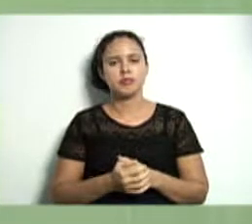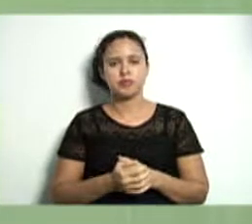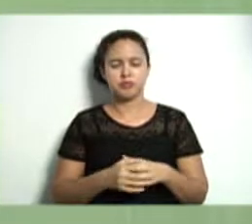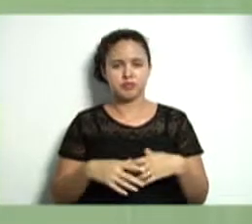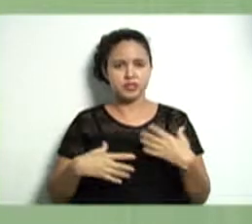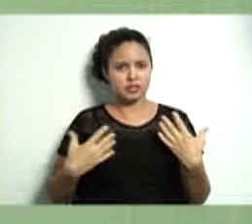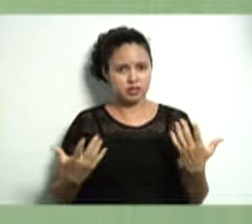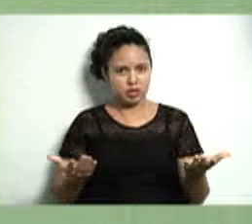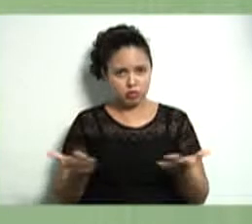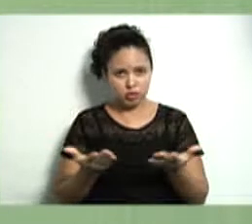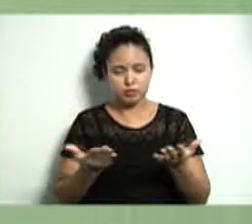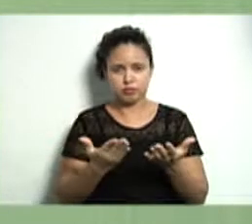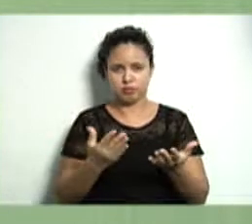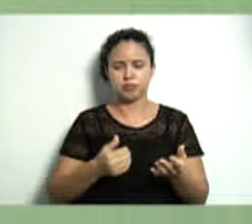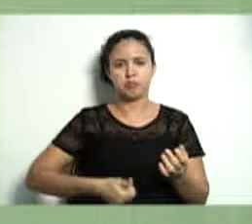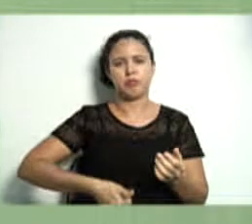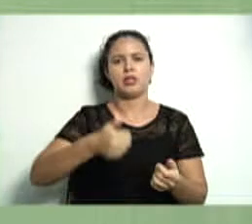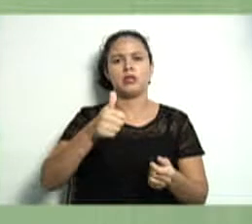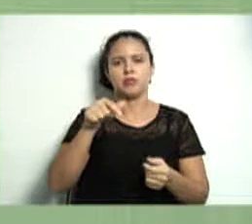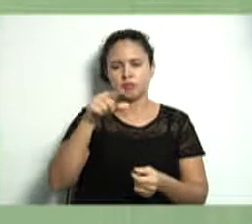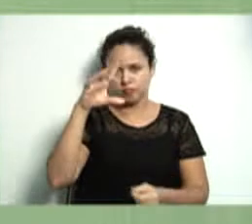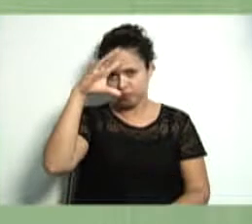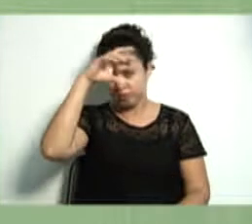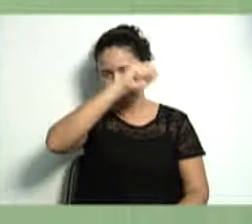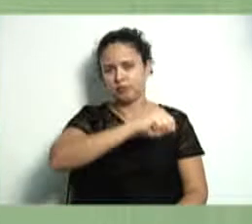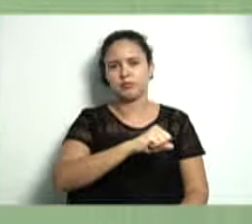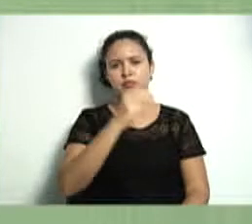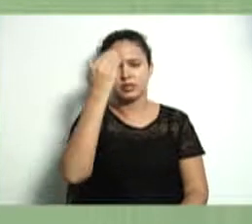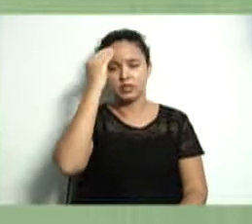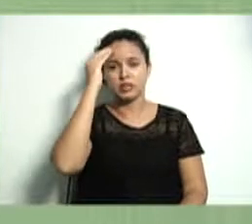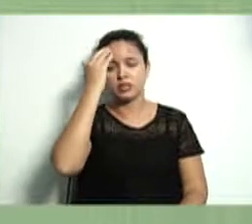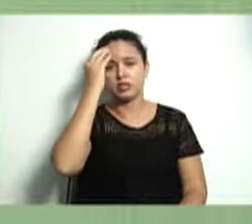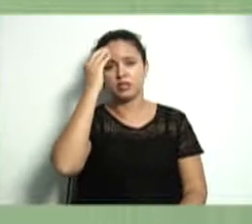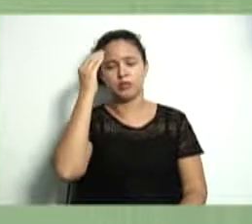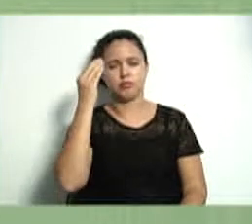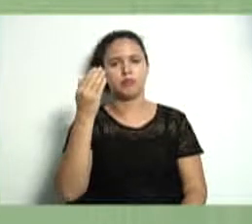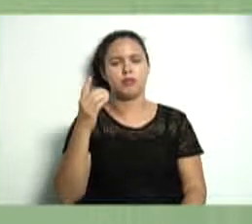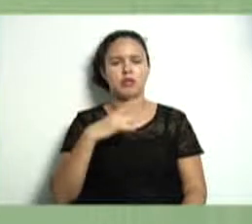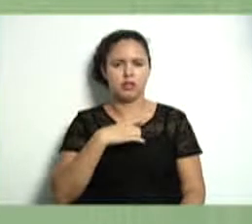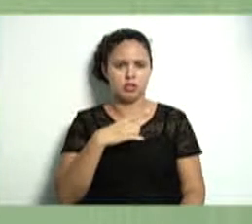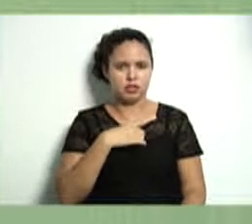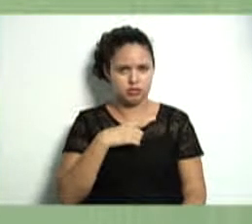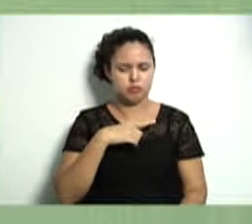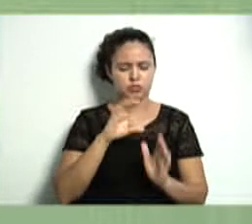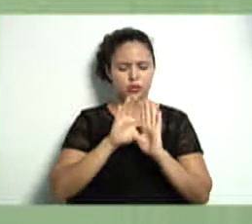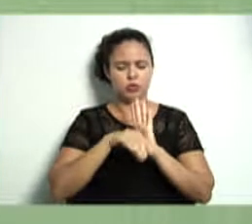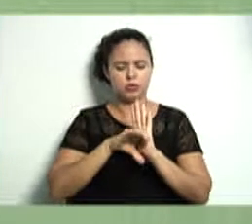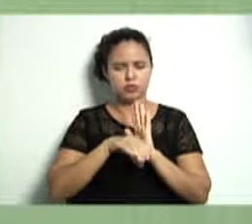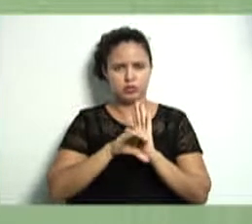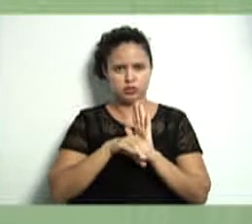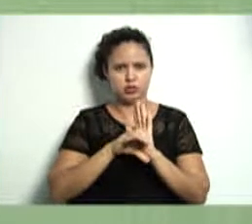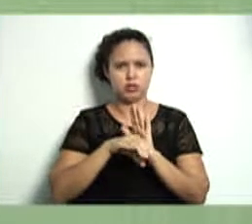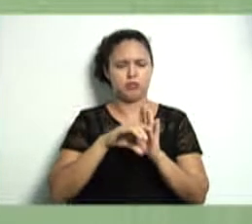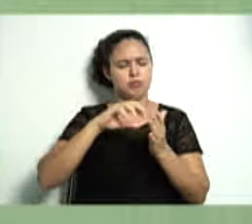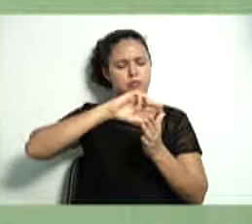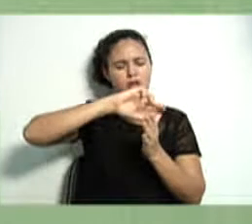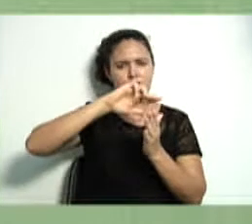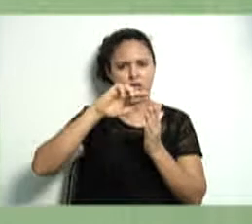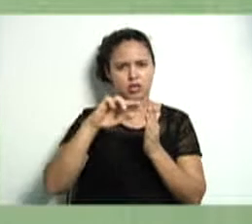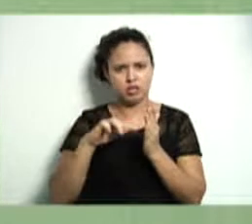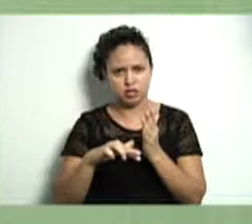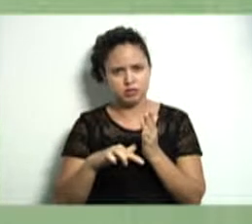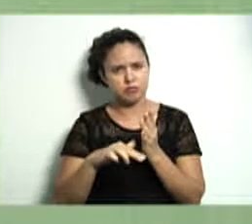Para melhor compreender o conceito de modo de produção, a gente tem alguns outros conceitos também